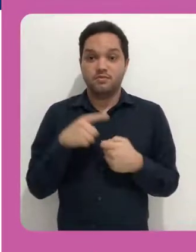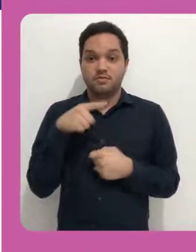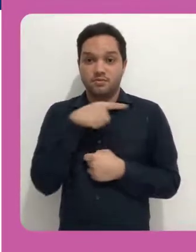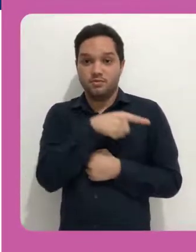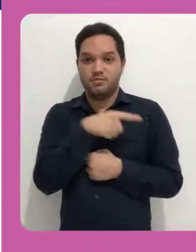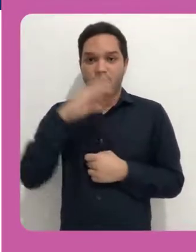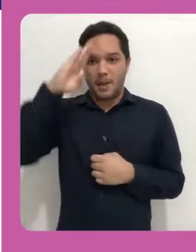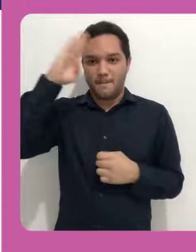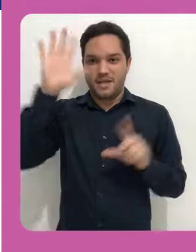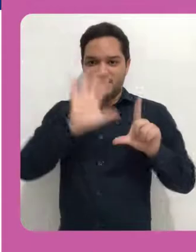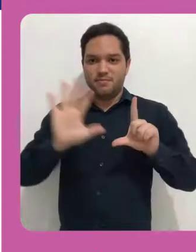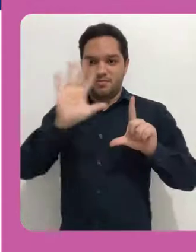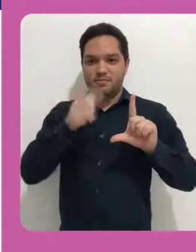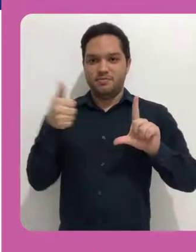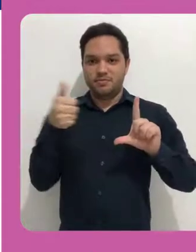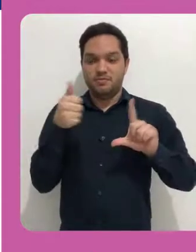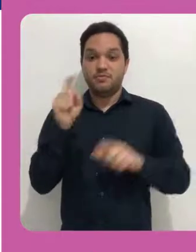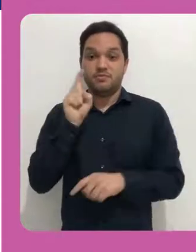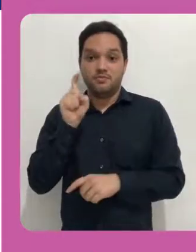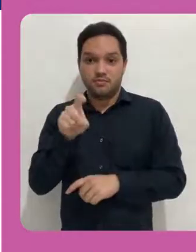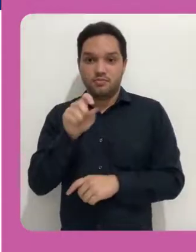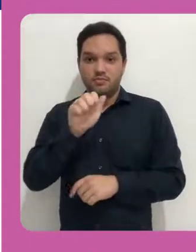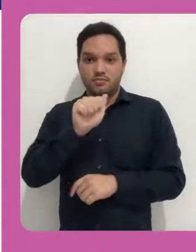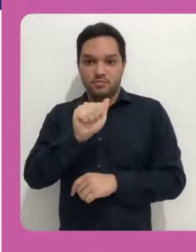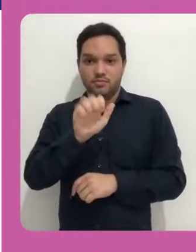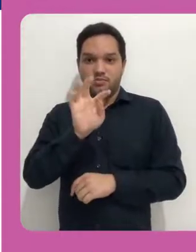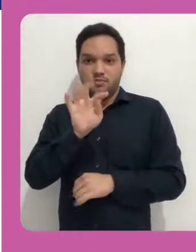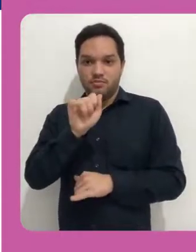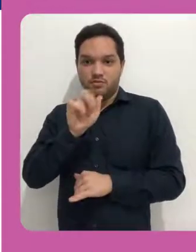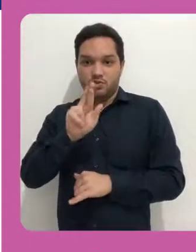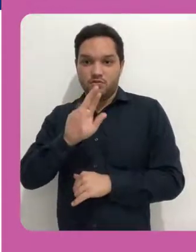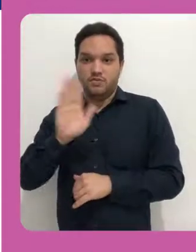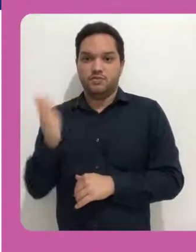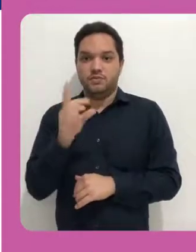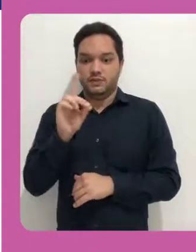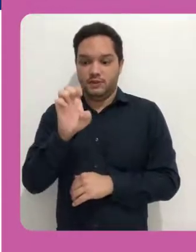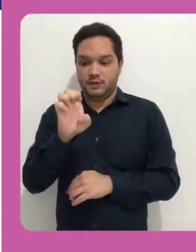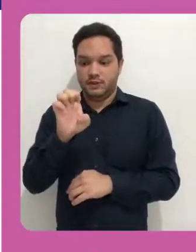outra possibilidade é você, por exemplo,